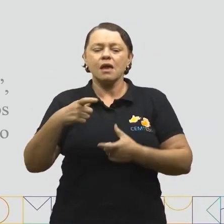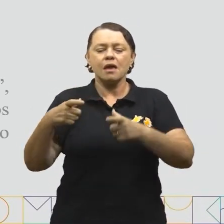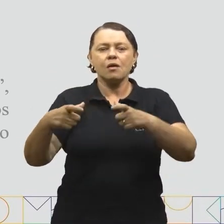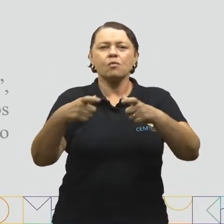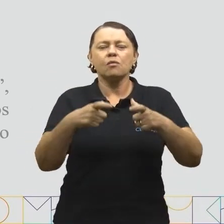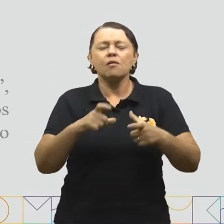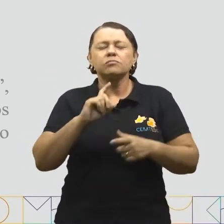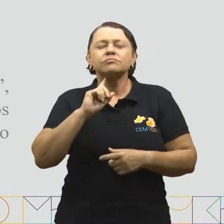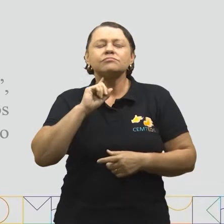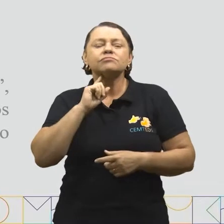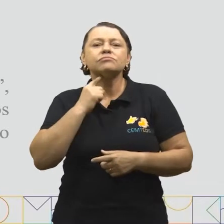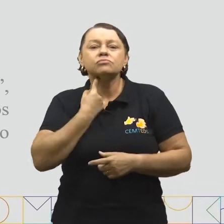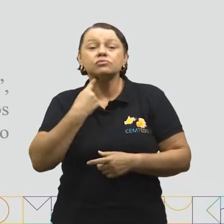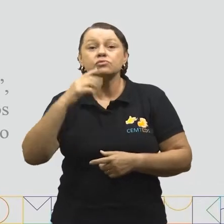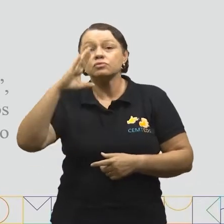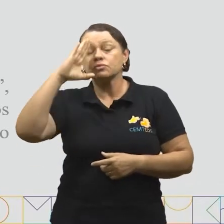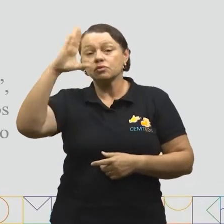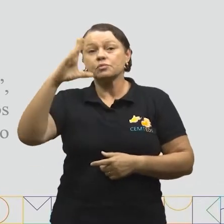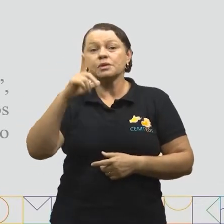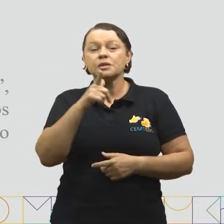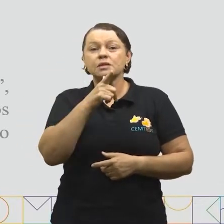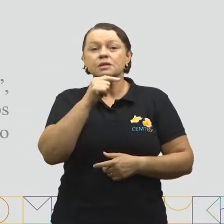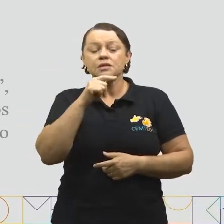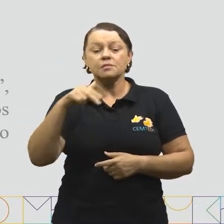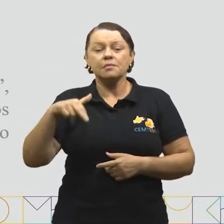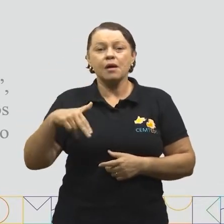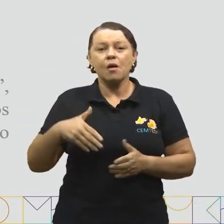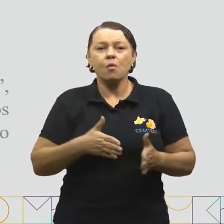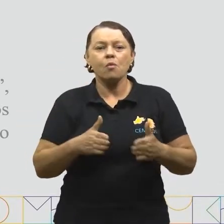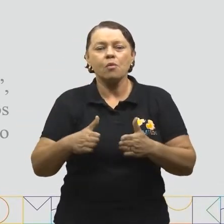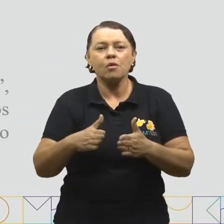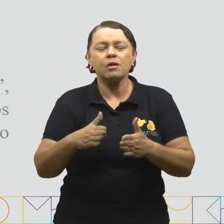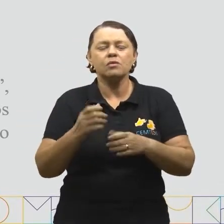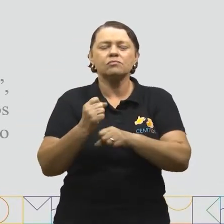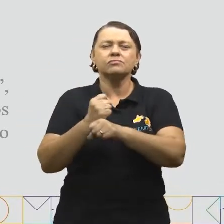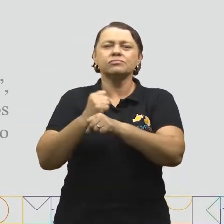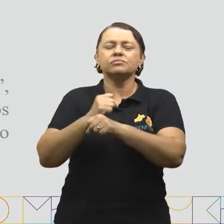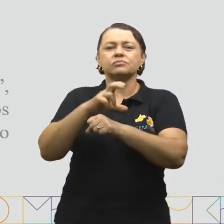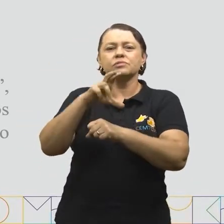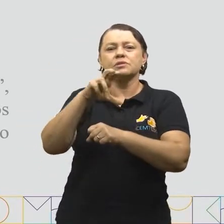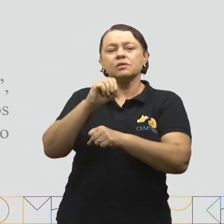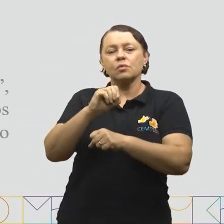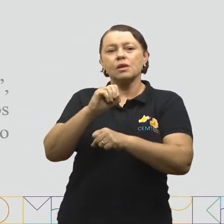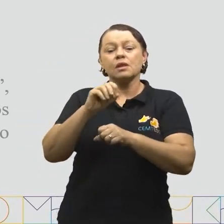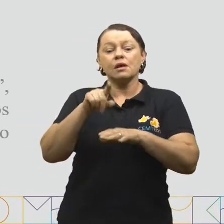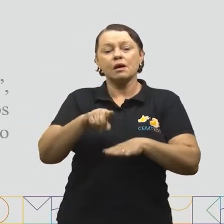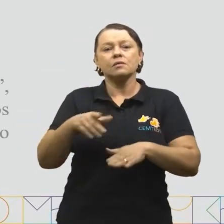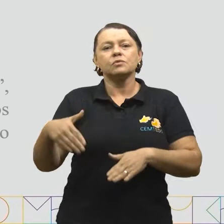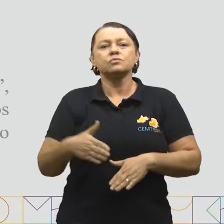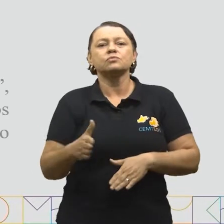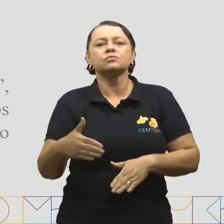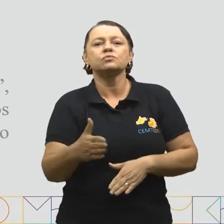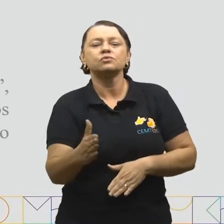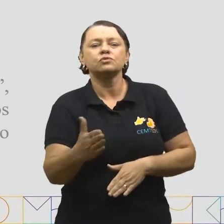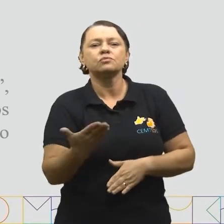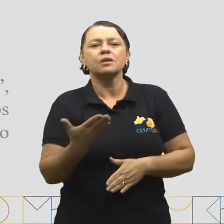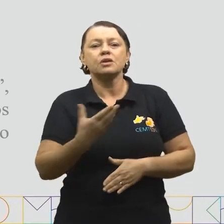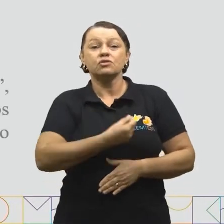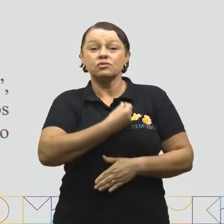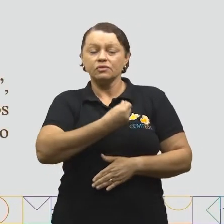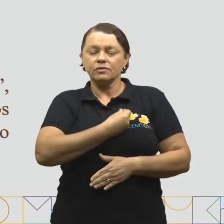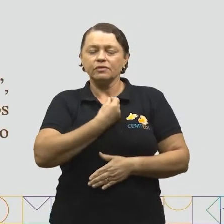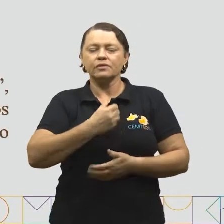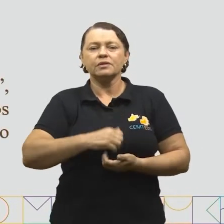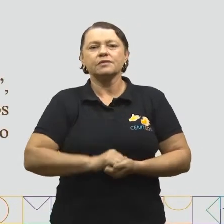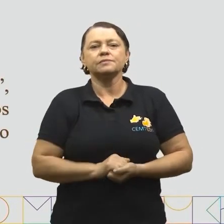tão poluído que o principal rio da cidade levou 50 anos para ficar habitável para os peixes. Vamos continuar